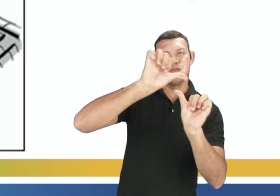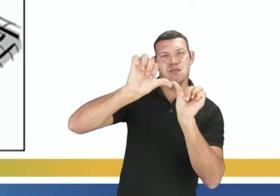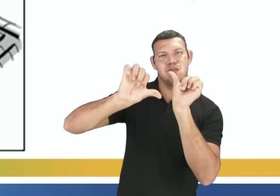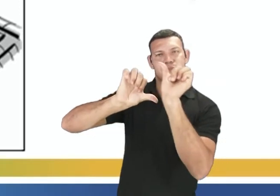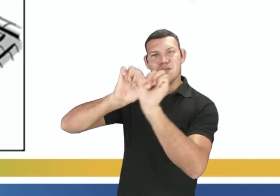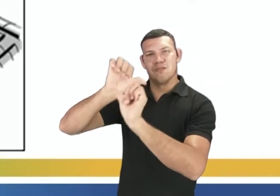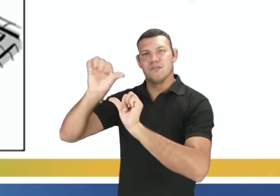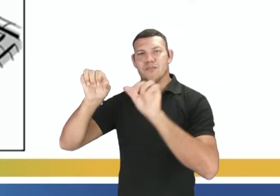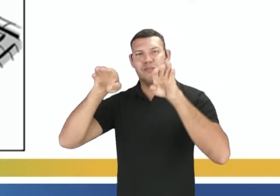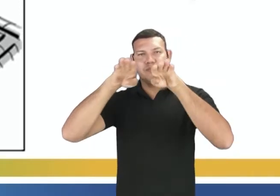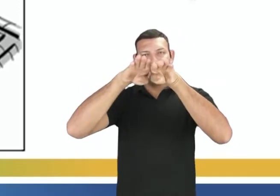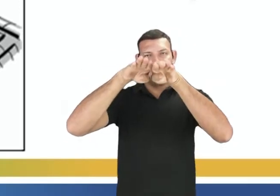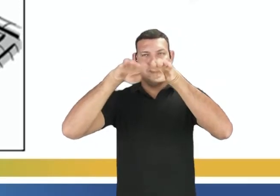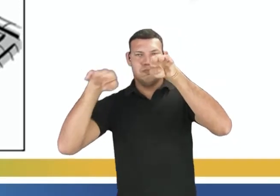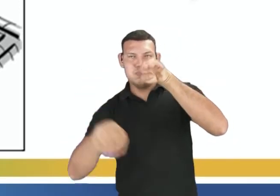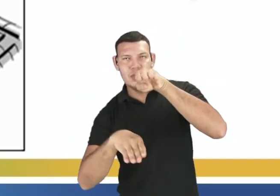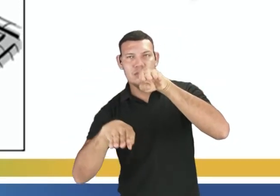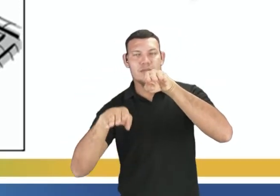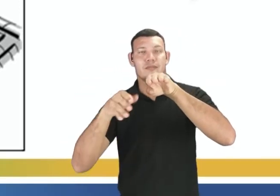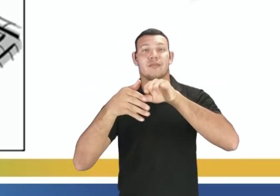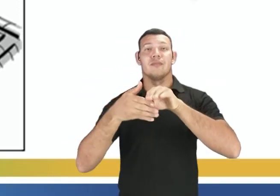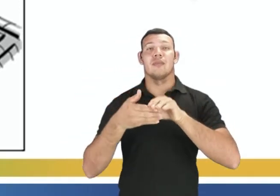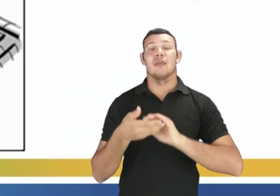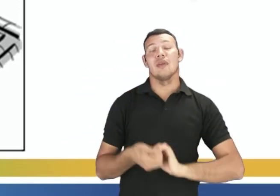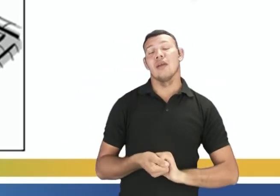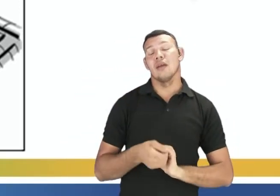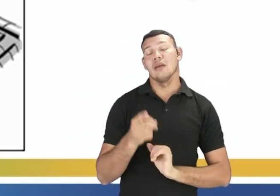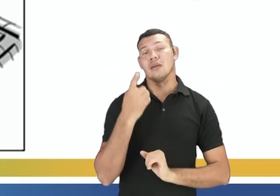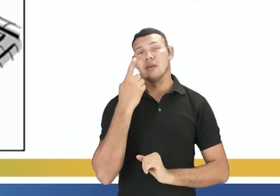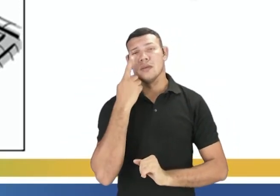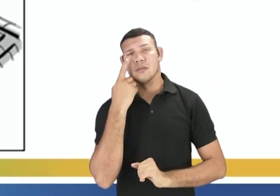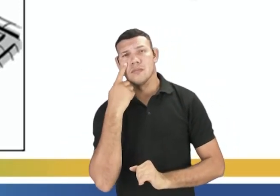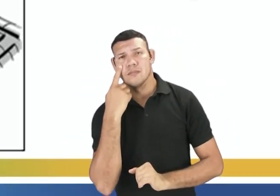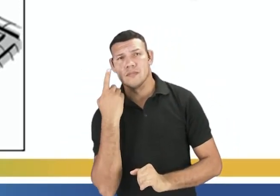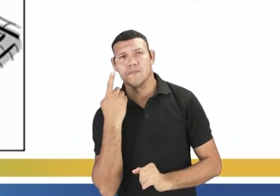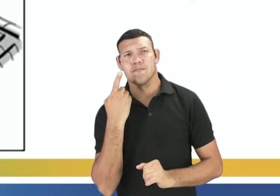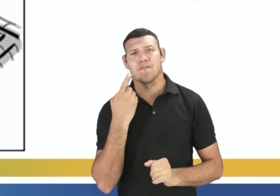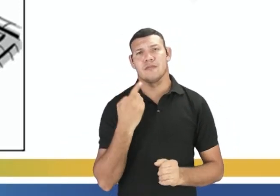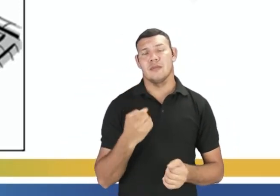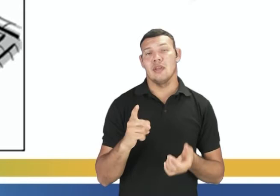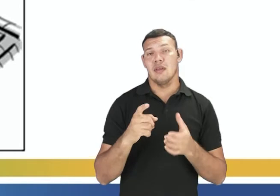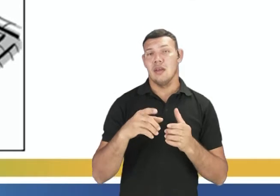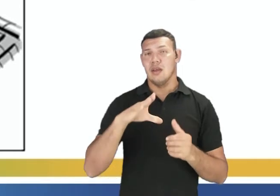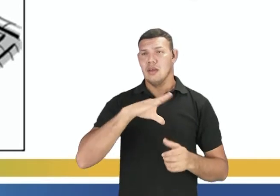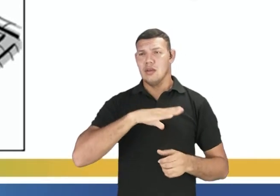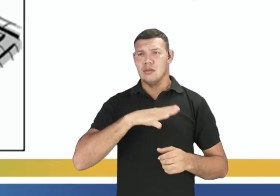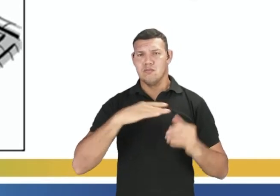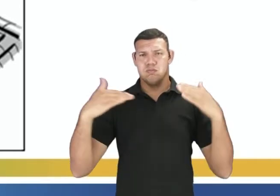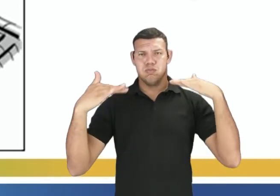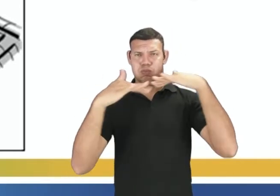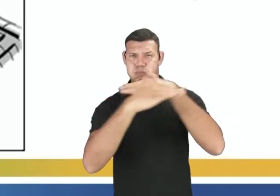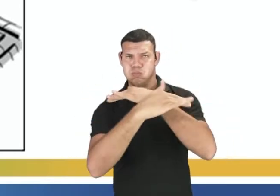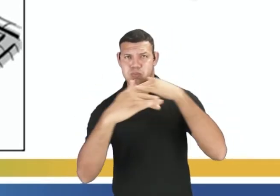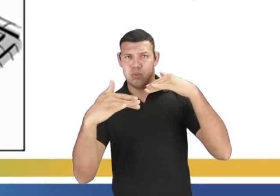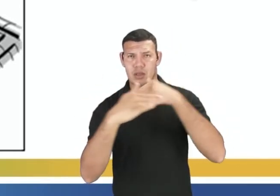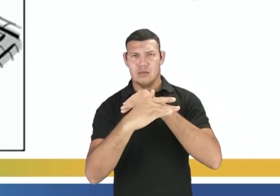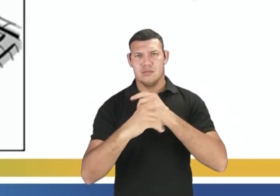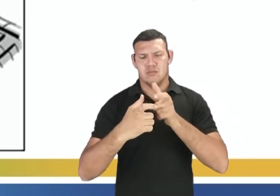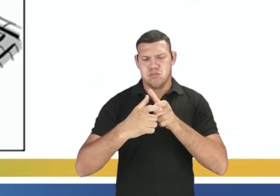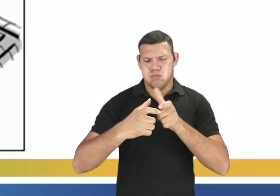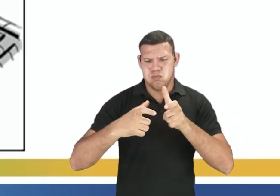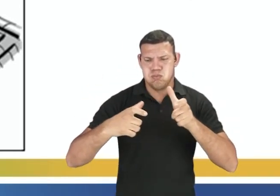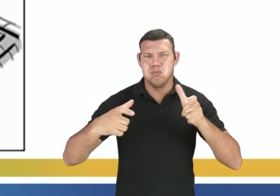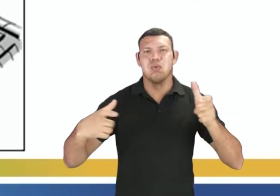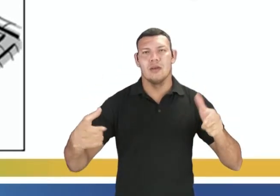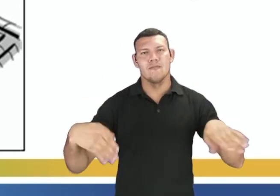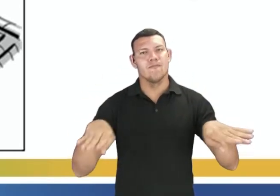na desigualdade social. Então vejamos aqui que quando uma cidade cresce, cresce também toda parte da